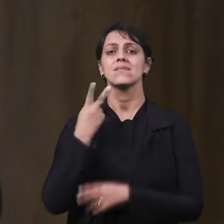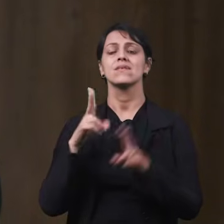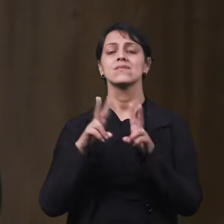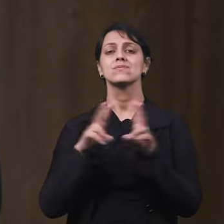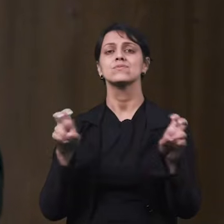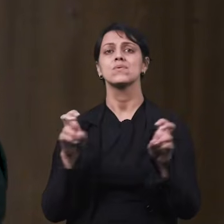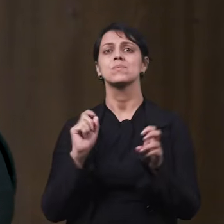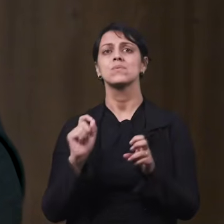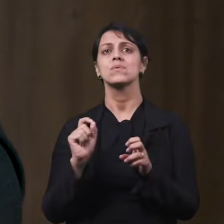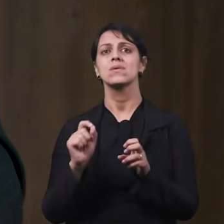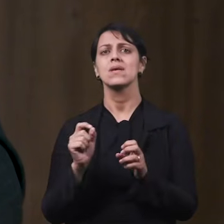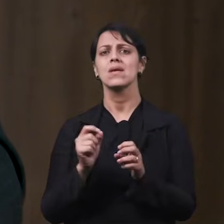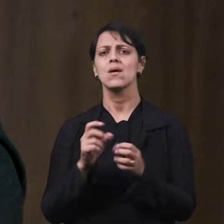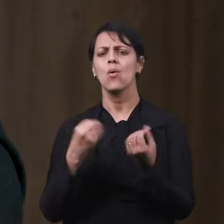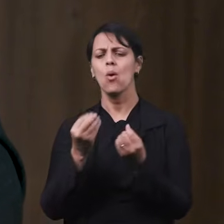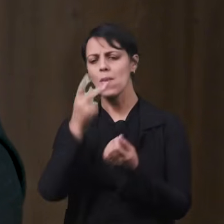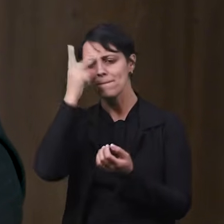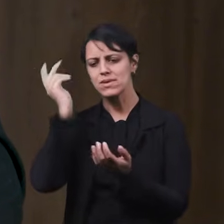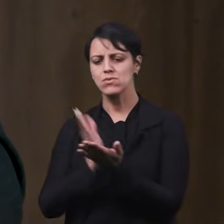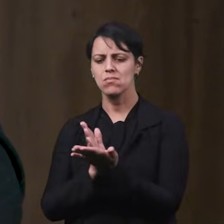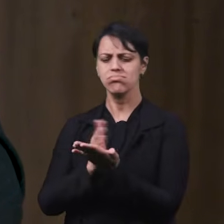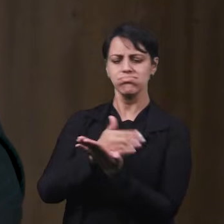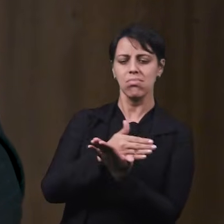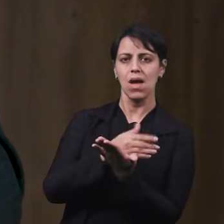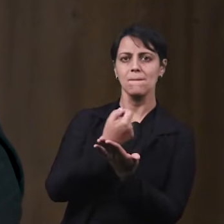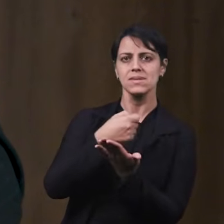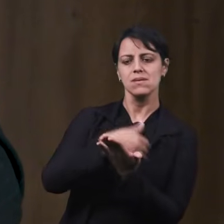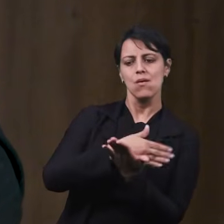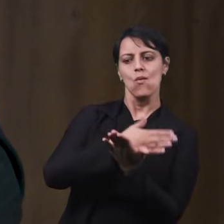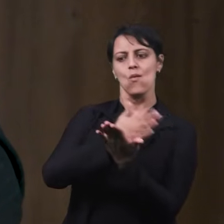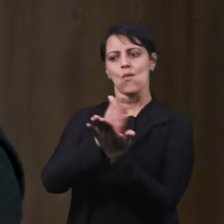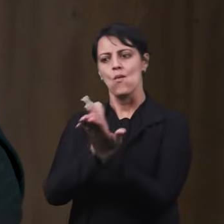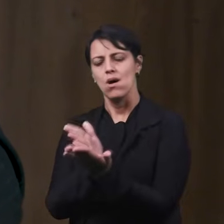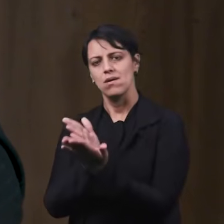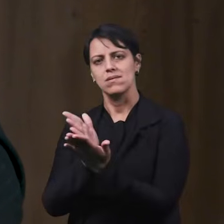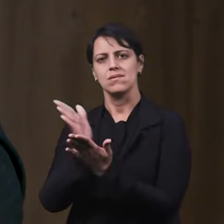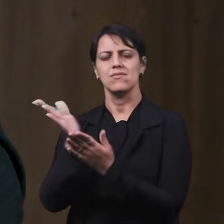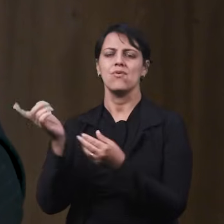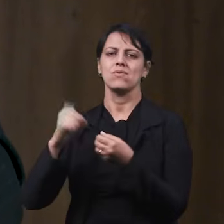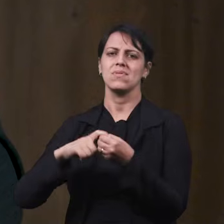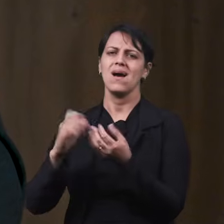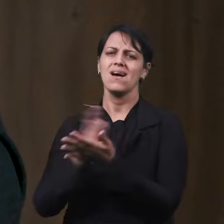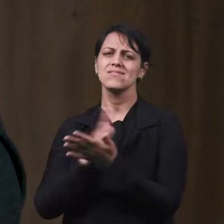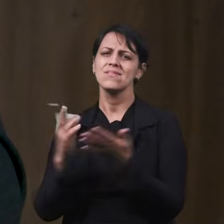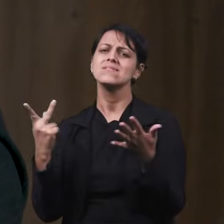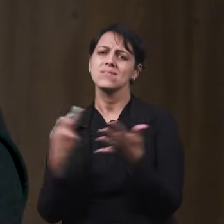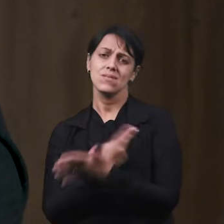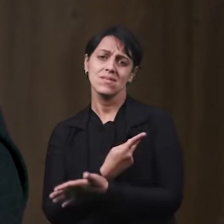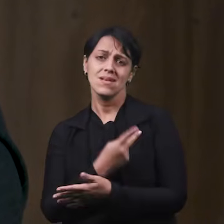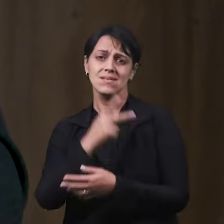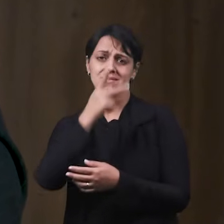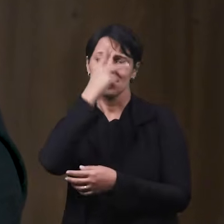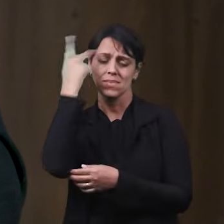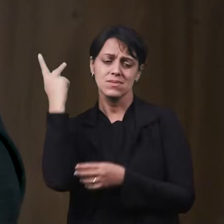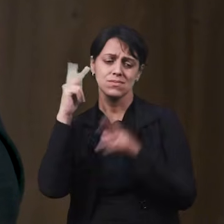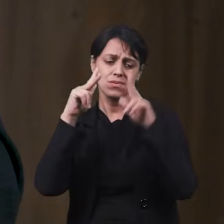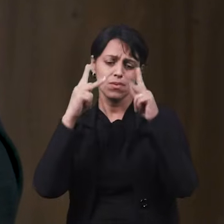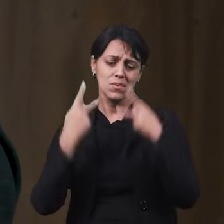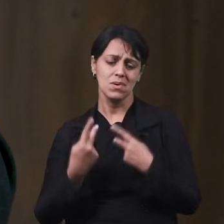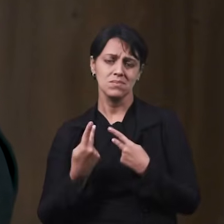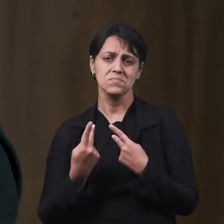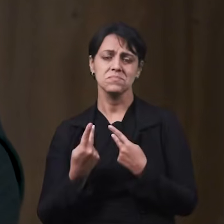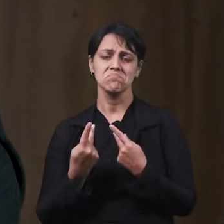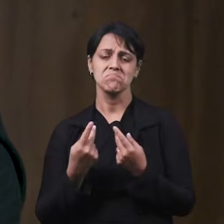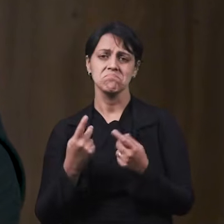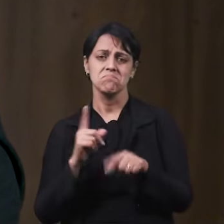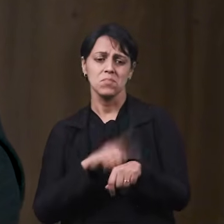de retorno à retidão. Ou seja, um momento em que o ser humano, mesmo vivendo